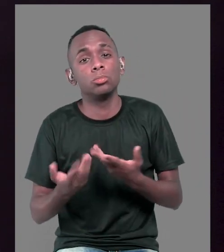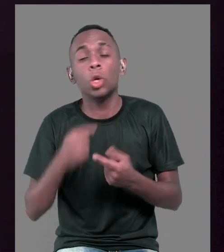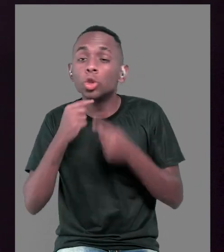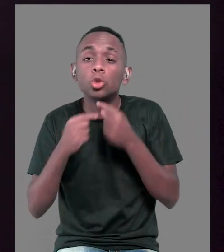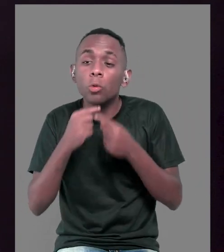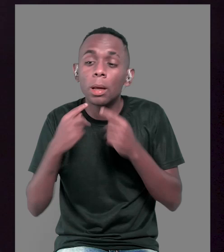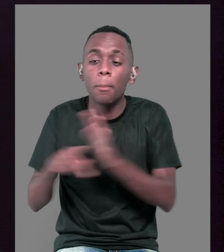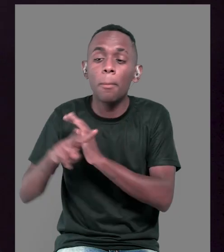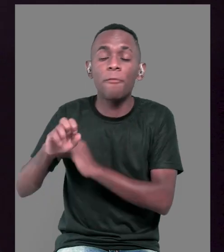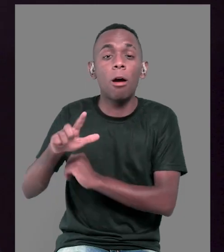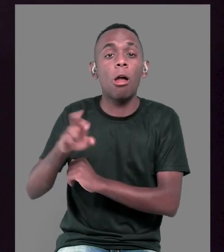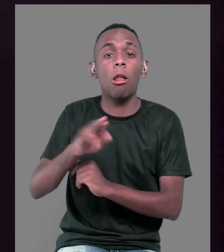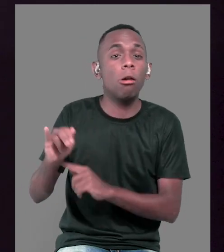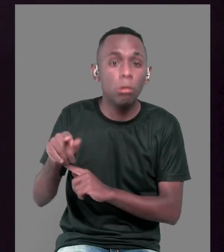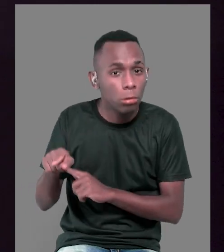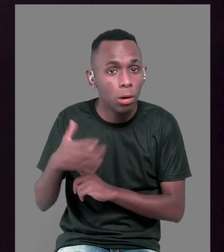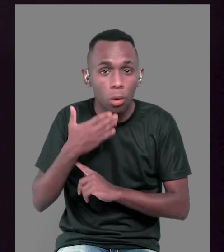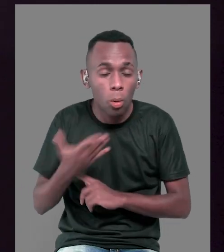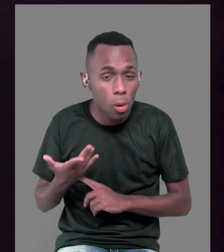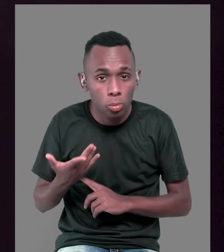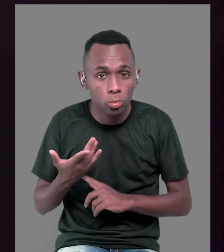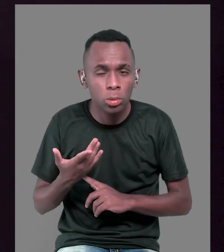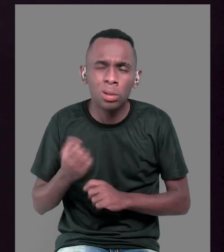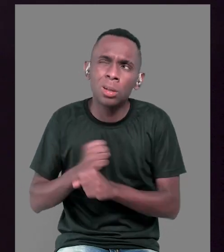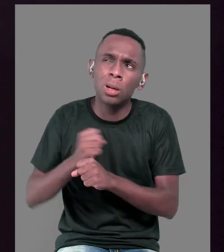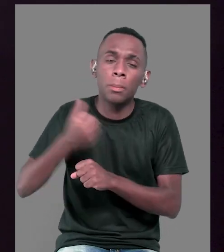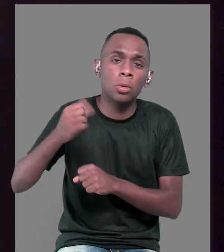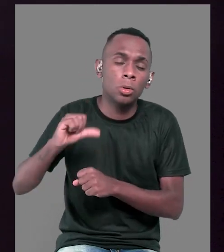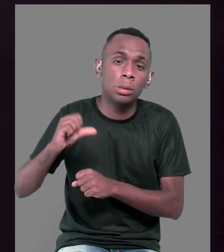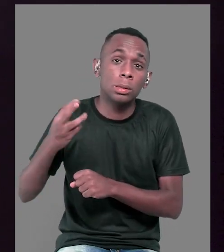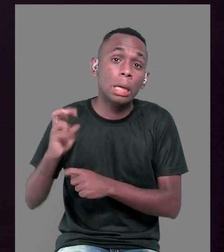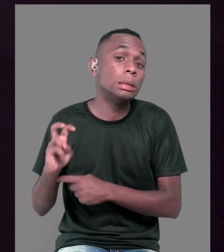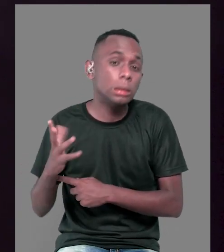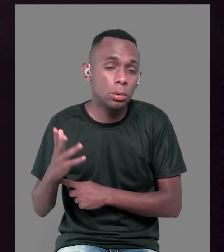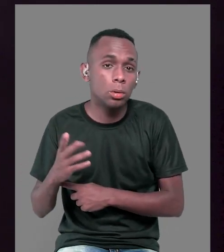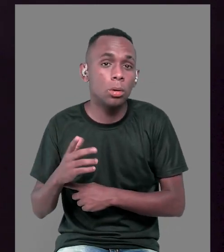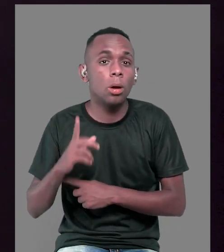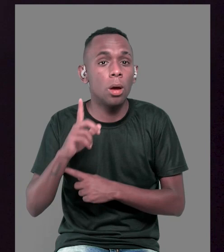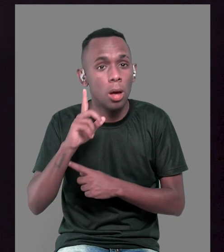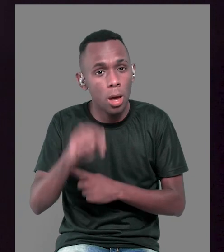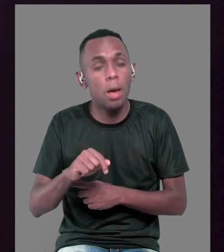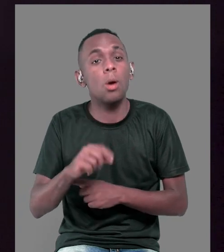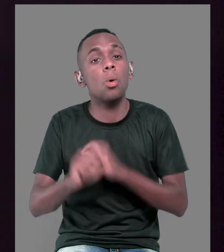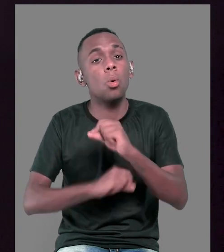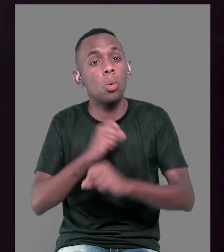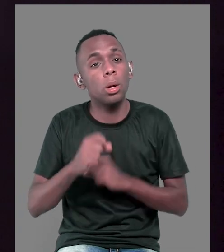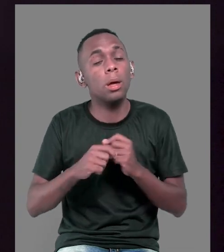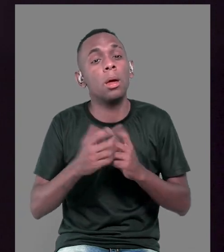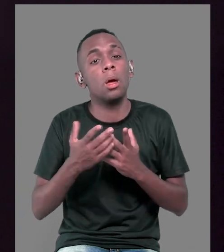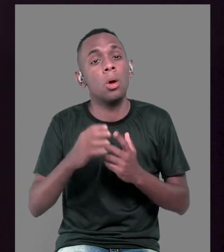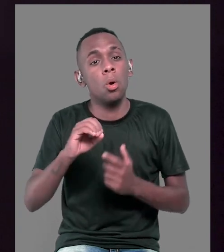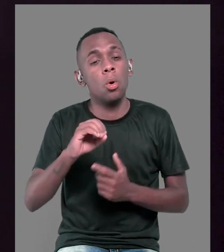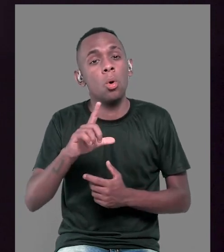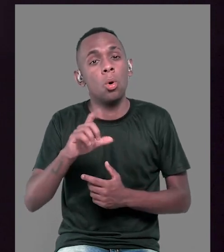Valéry na década de 40? Foi o Holocausto, foi